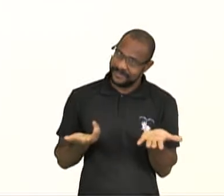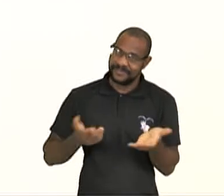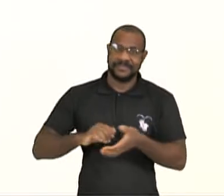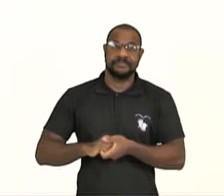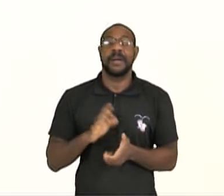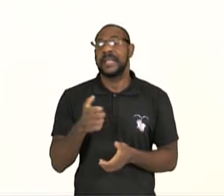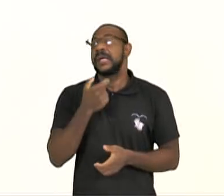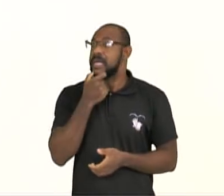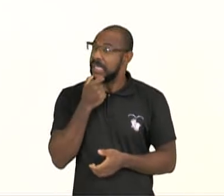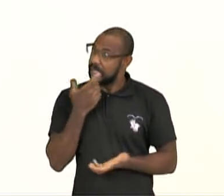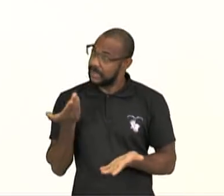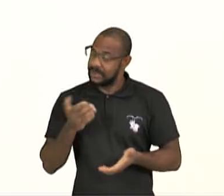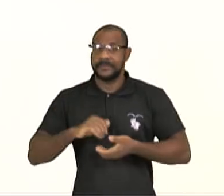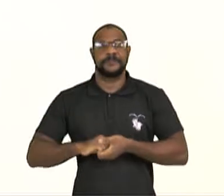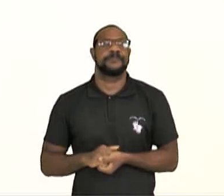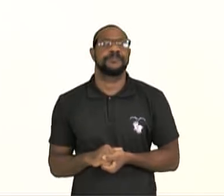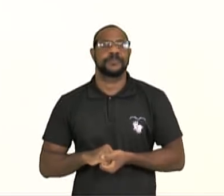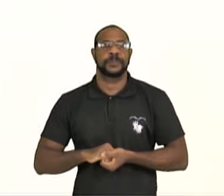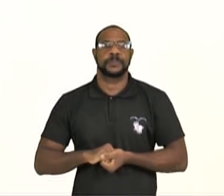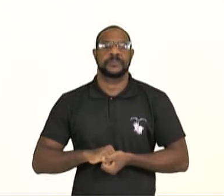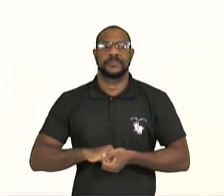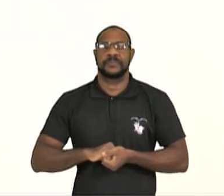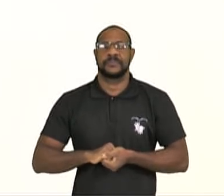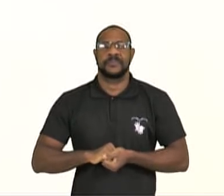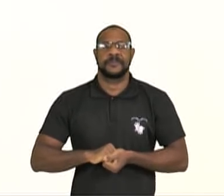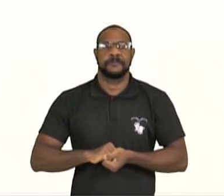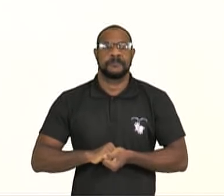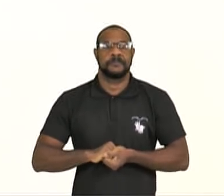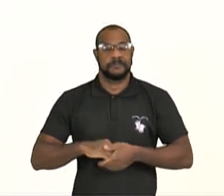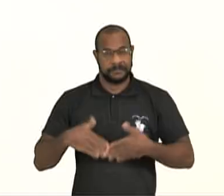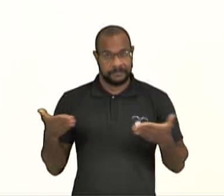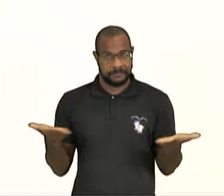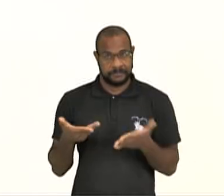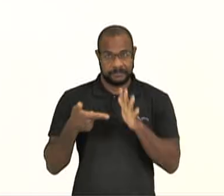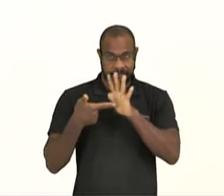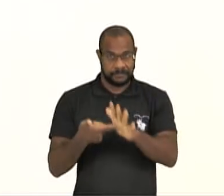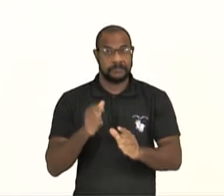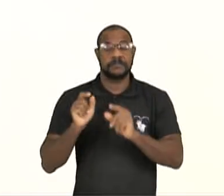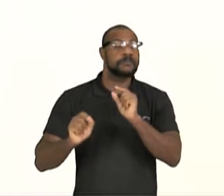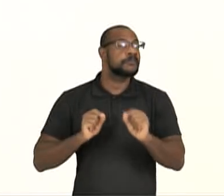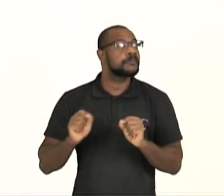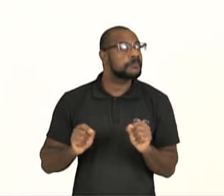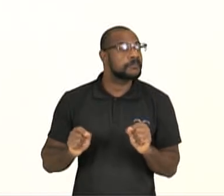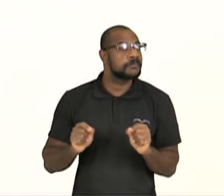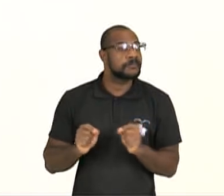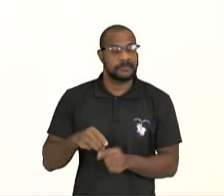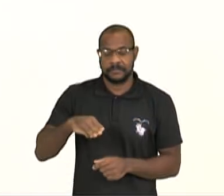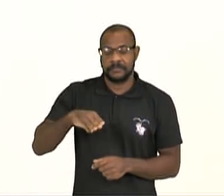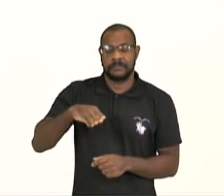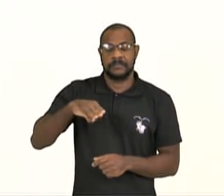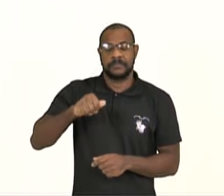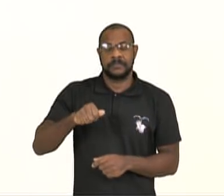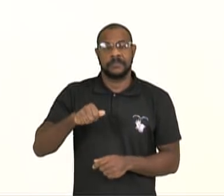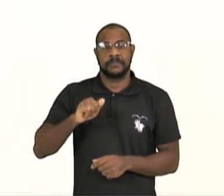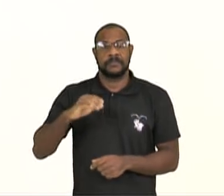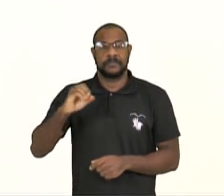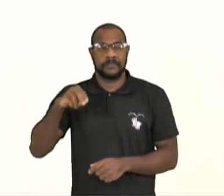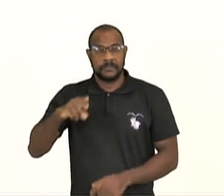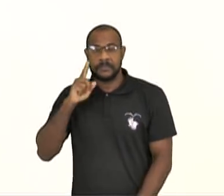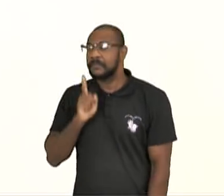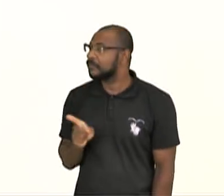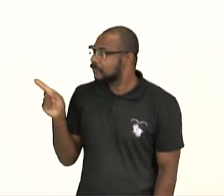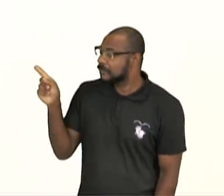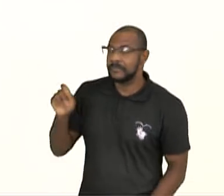inglês. Reading Comprehension. Agora eu vou apresentar para vocês o Mike. Então a gente